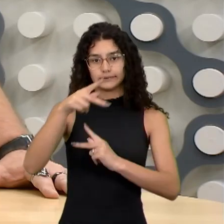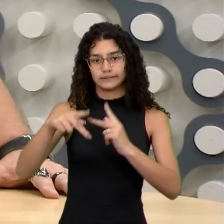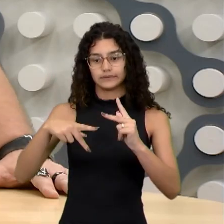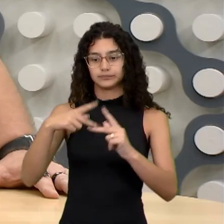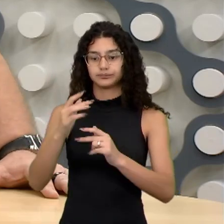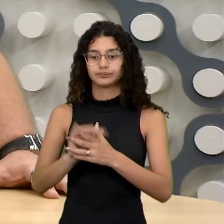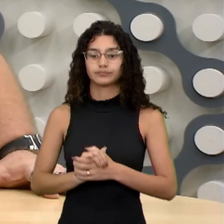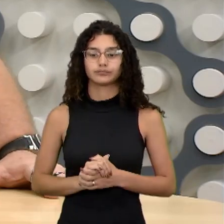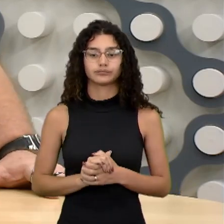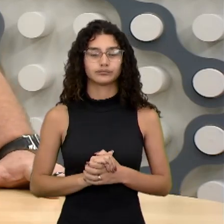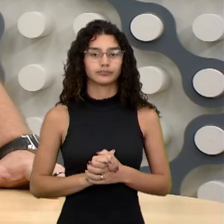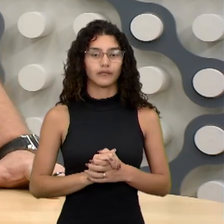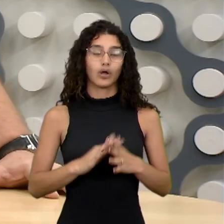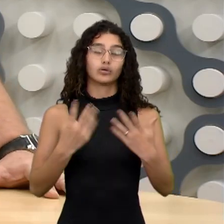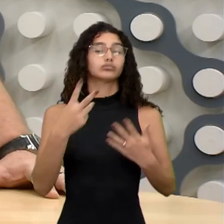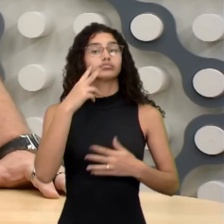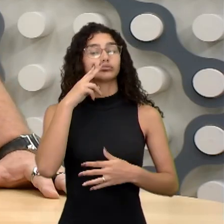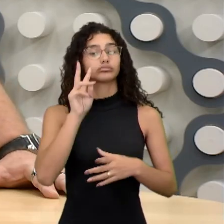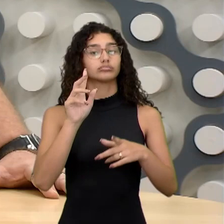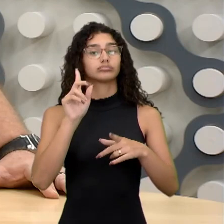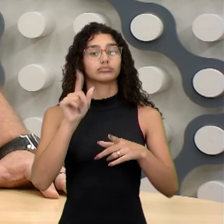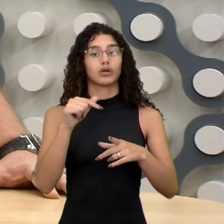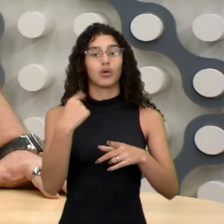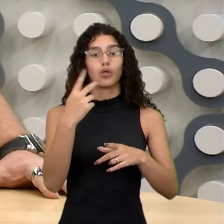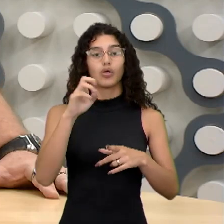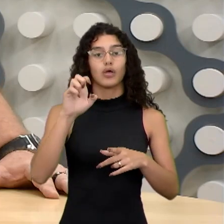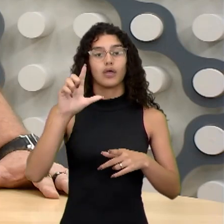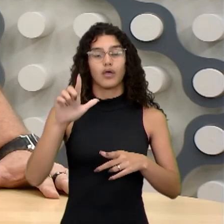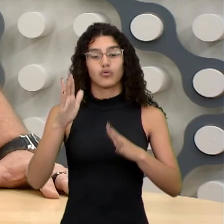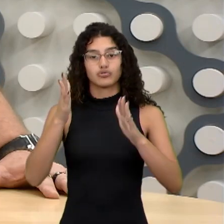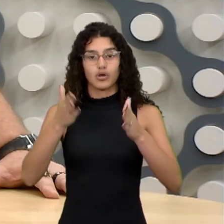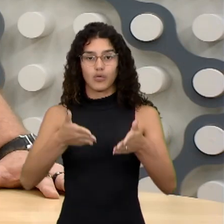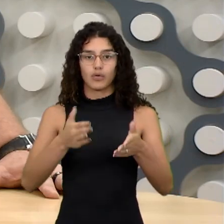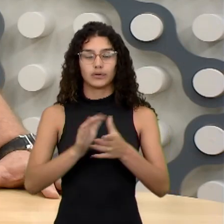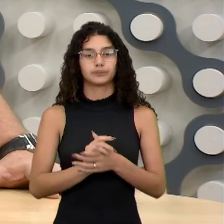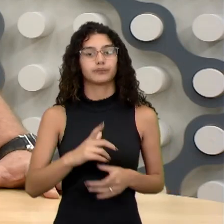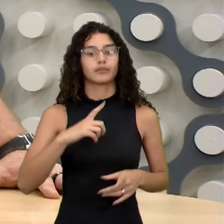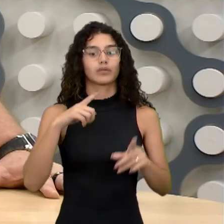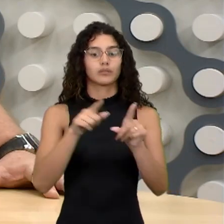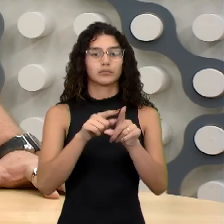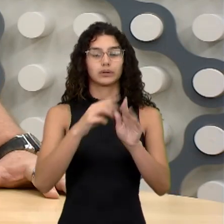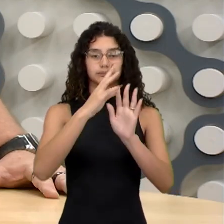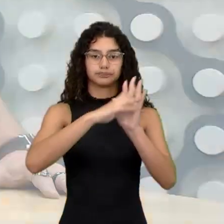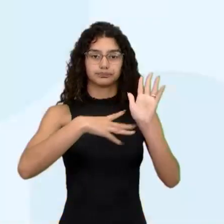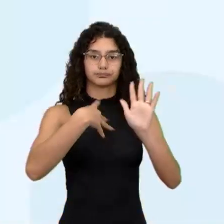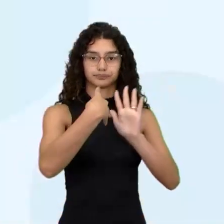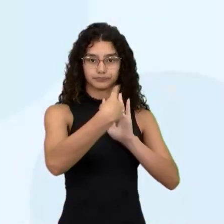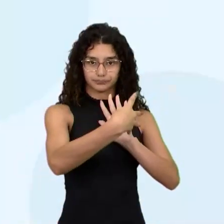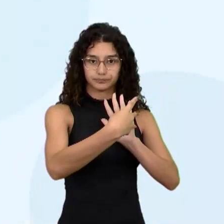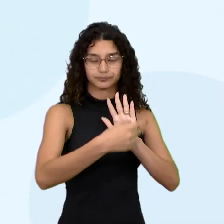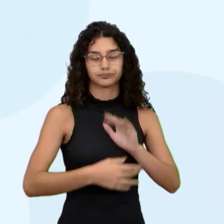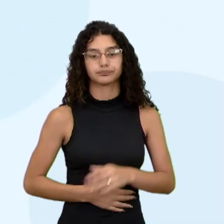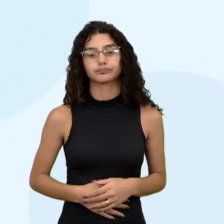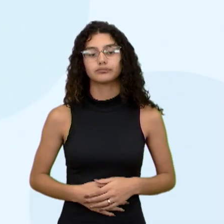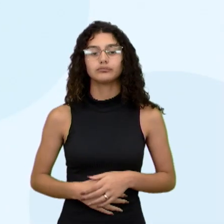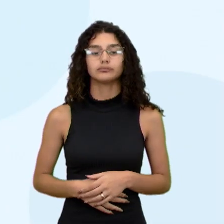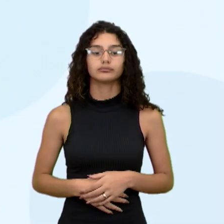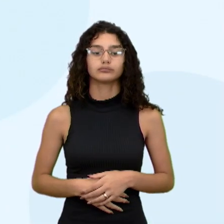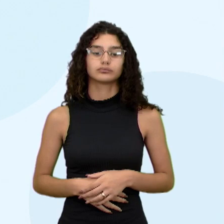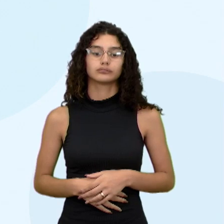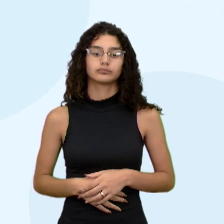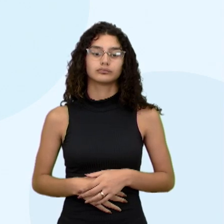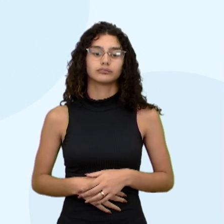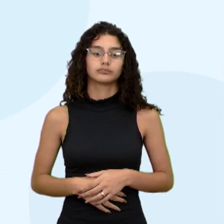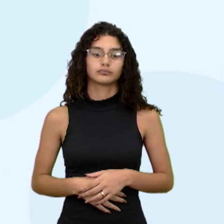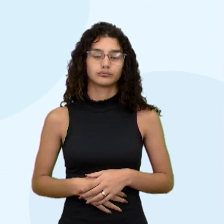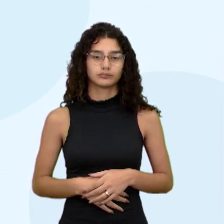El Fanerozoico, aí como nós vimos, é o nosso El atual. E aí nós temos aí na tabela geológica o último, né,